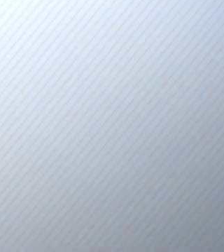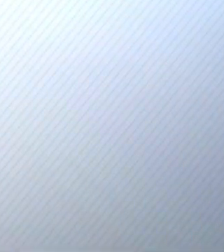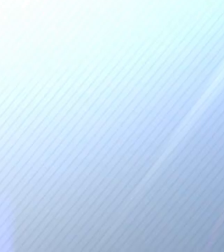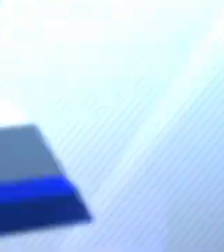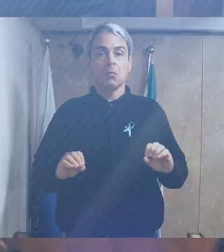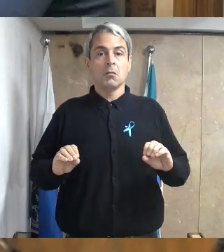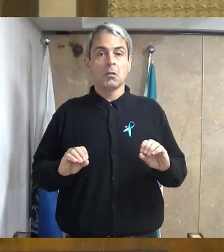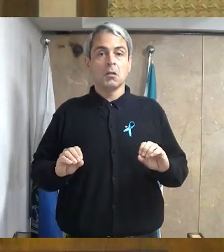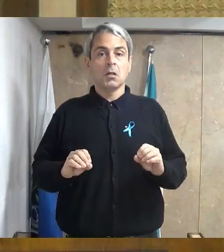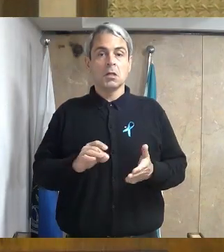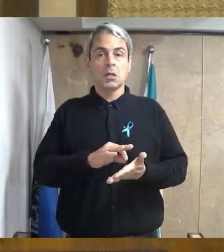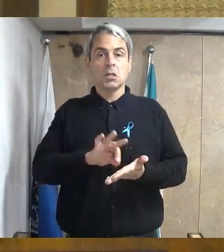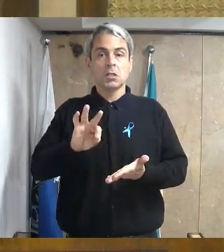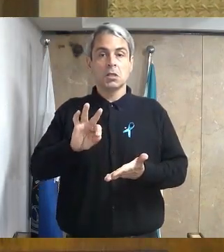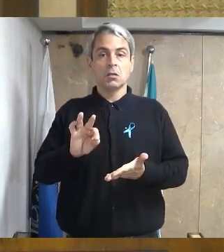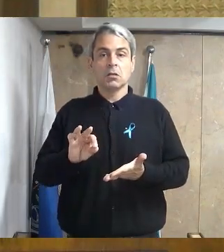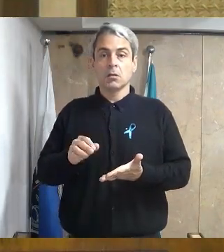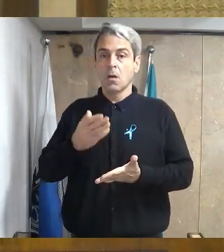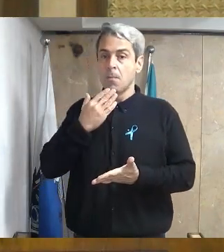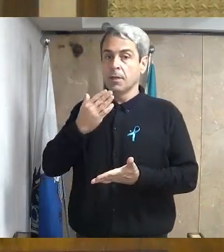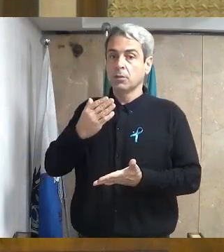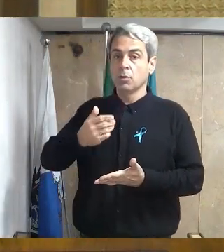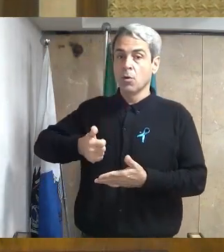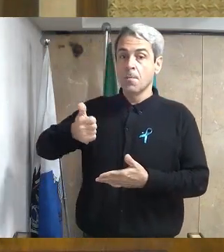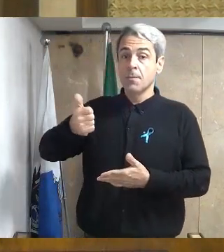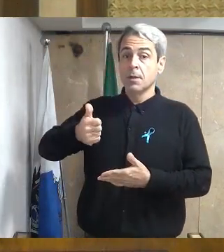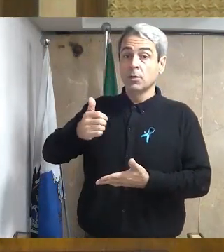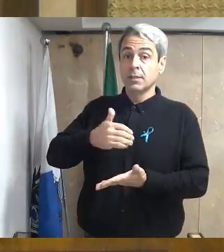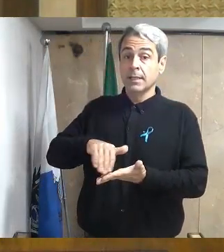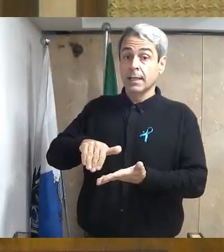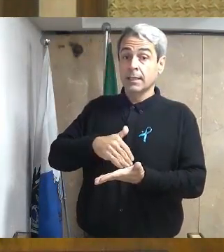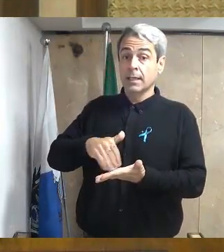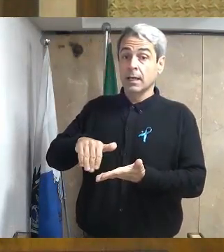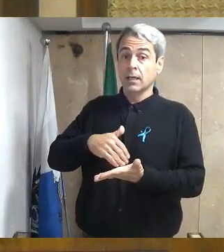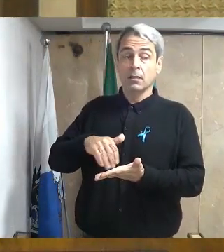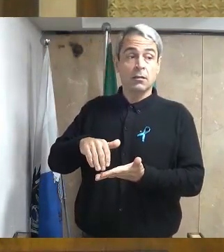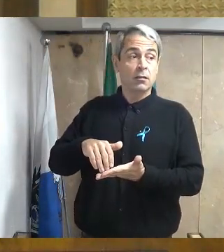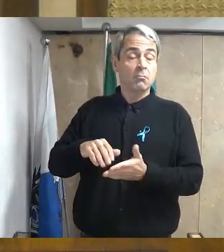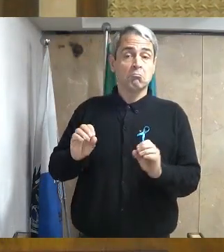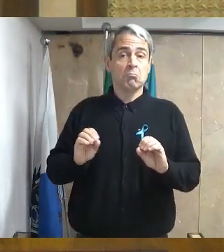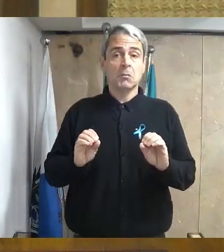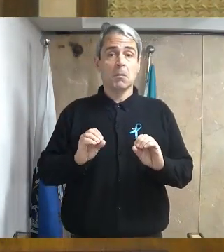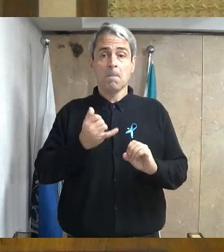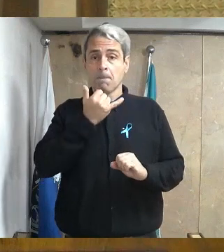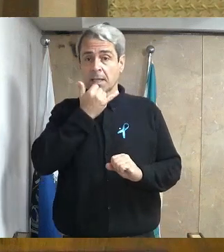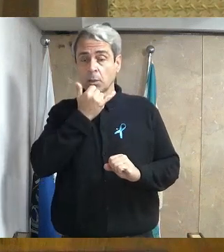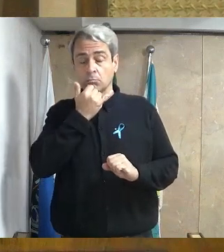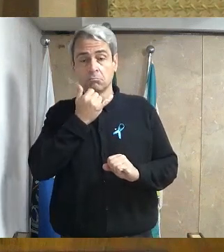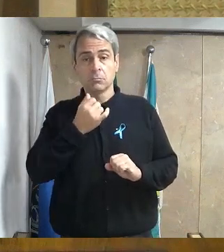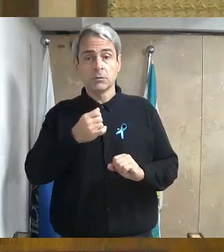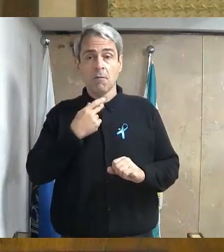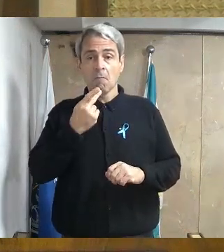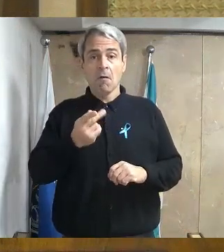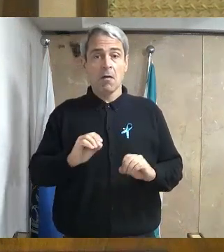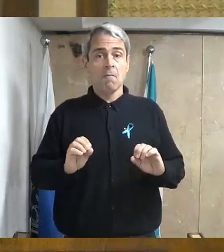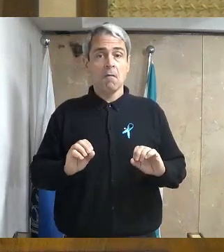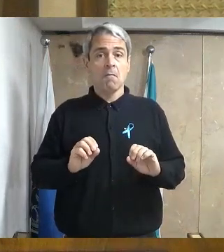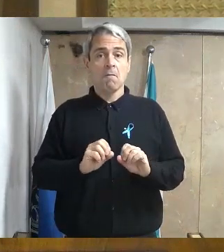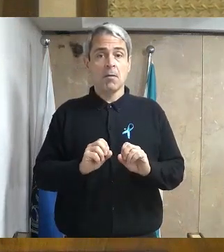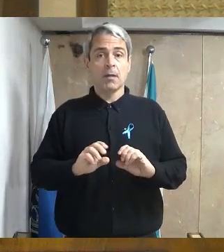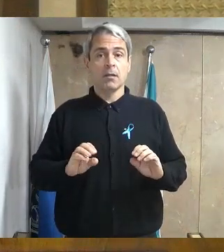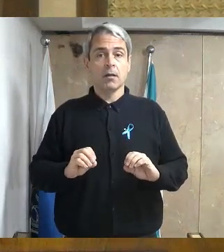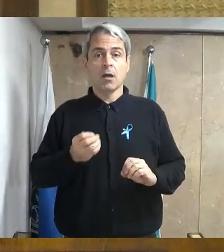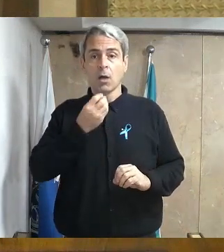havendo mais nenhum inscrito, peço ao primeiro secretário. Não havendo mais nada a tratarmos, perdão. Está encerrada a sessão. Bom